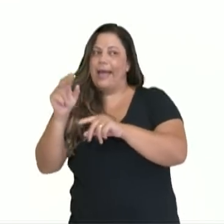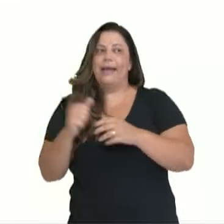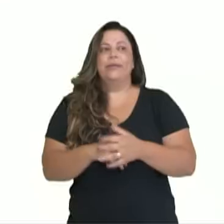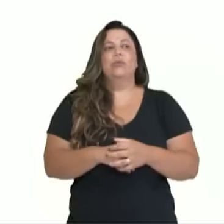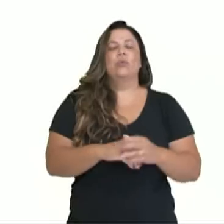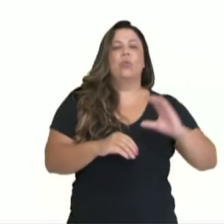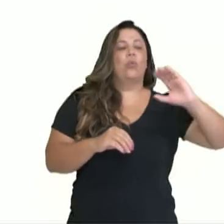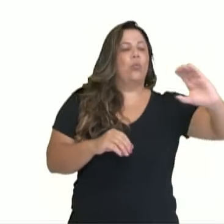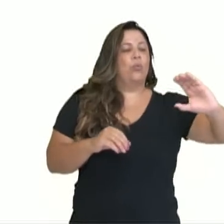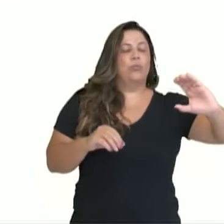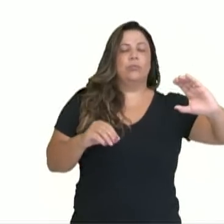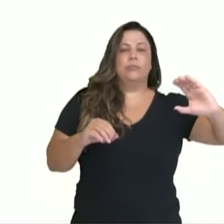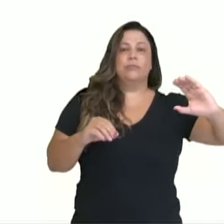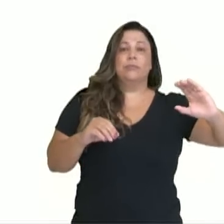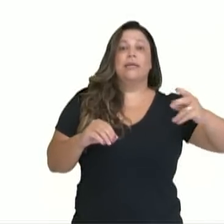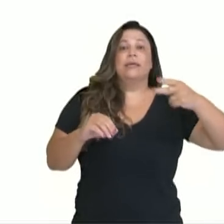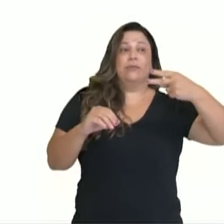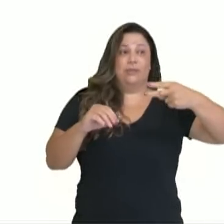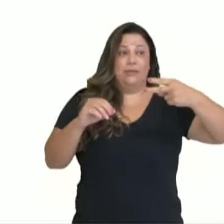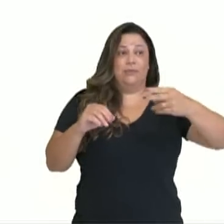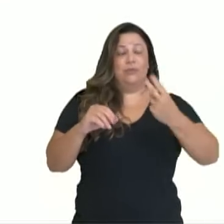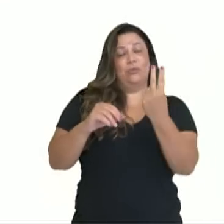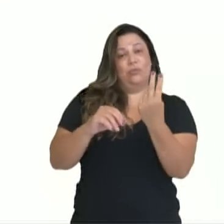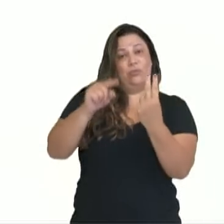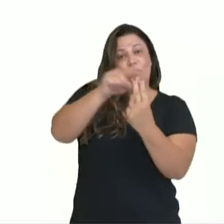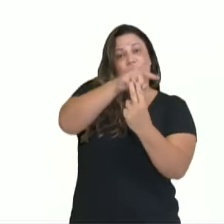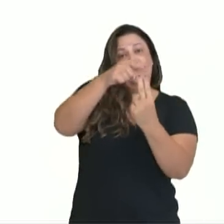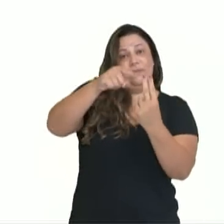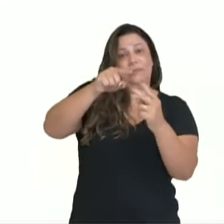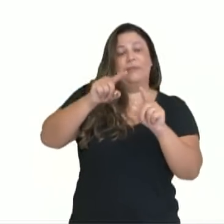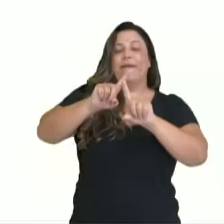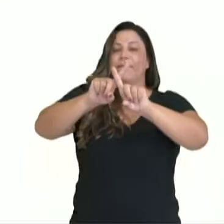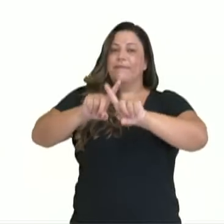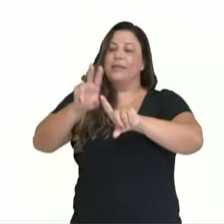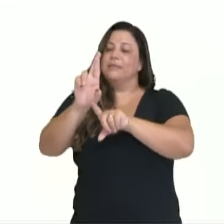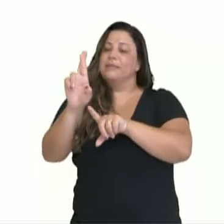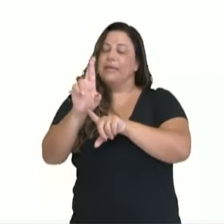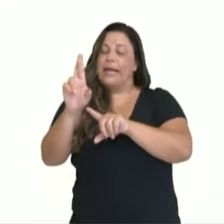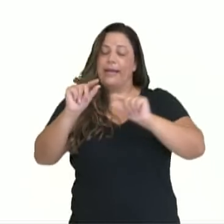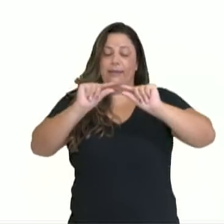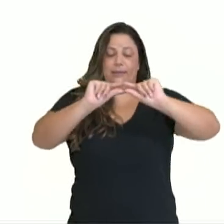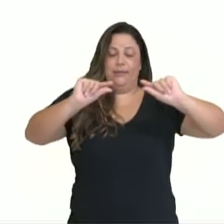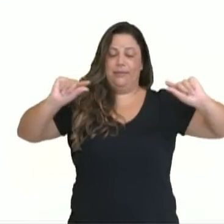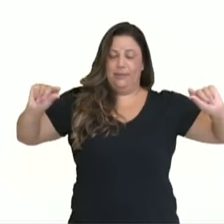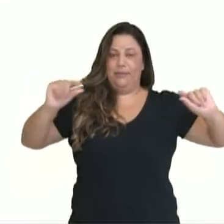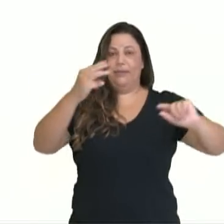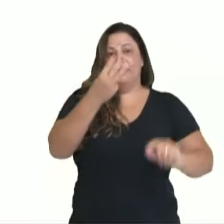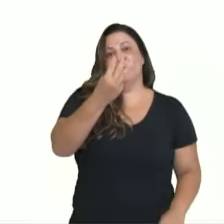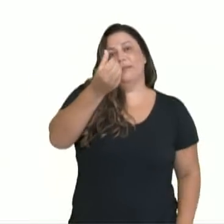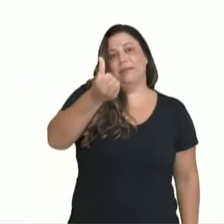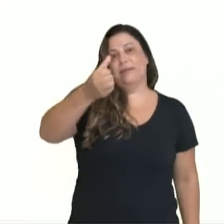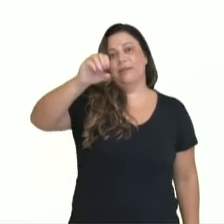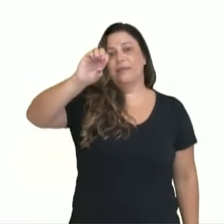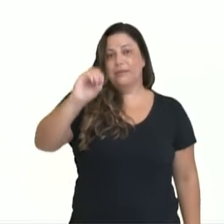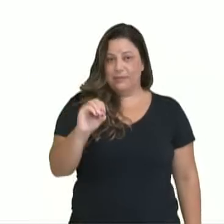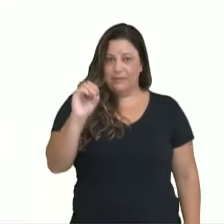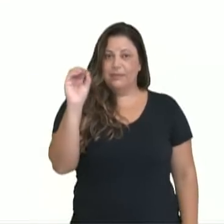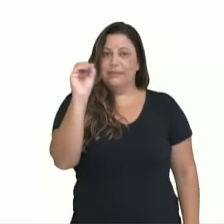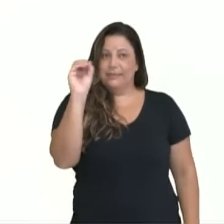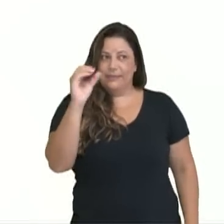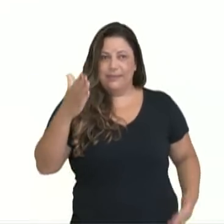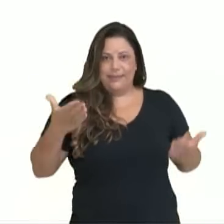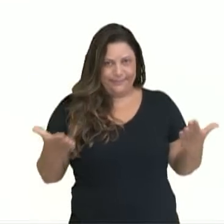O comprimento do quê? O comprimento de uma circunferência inteira que tem 360 graus,